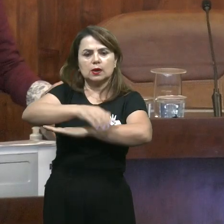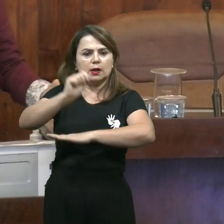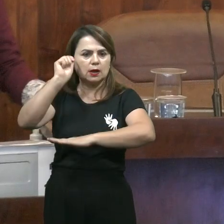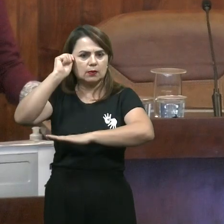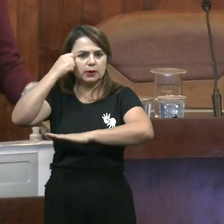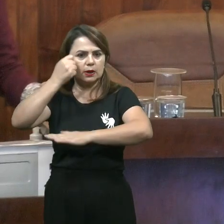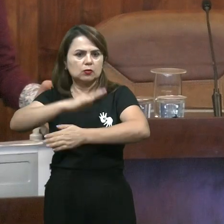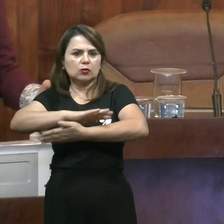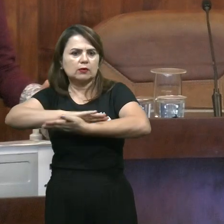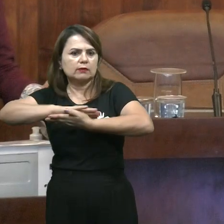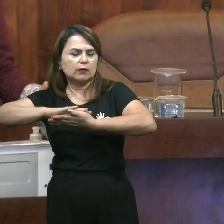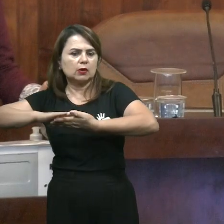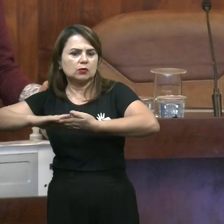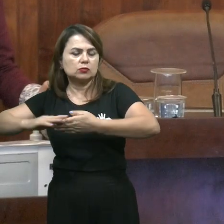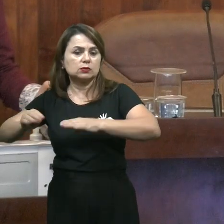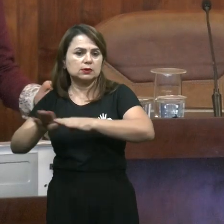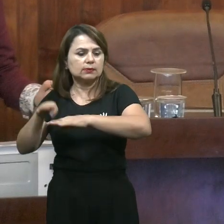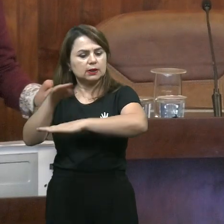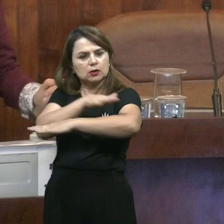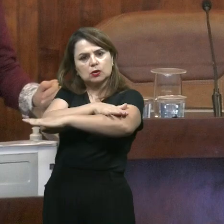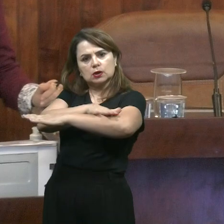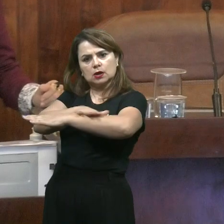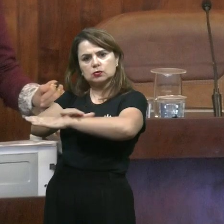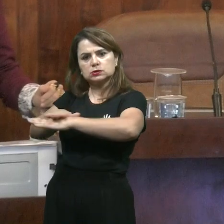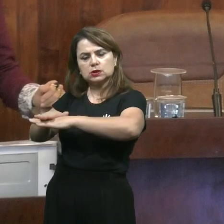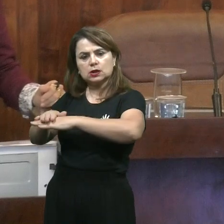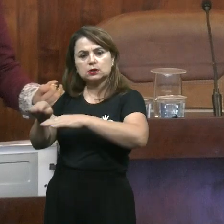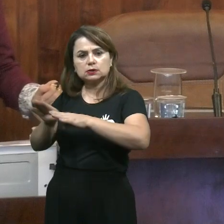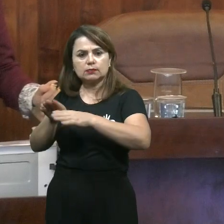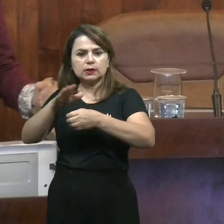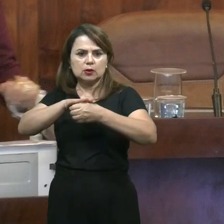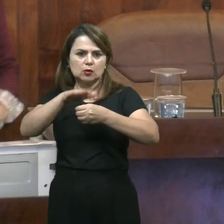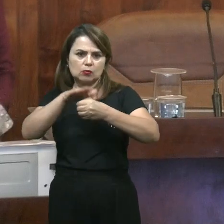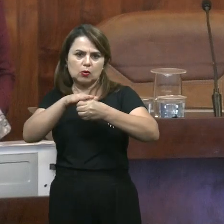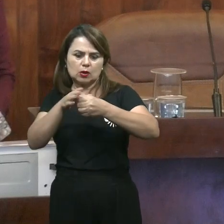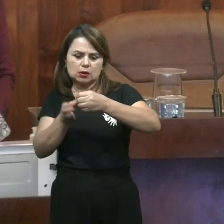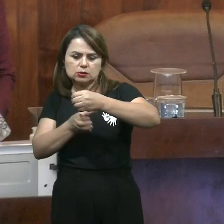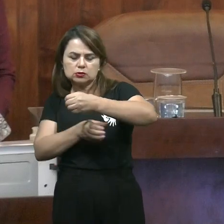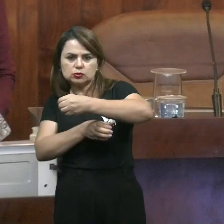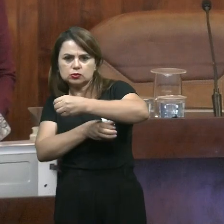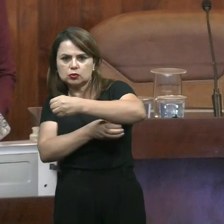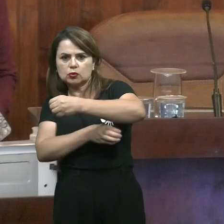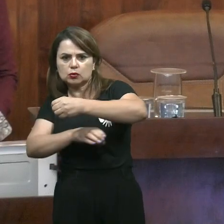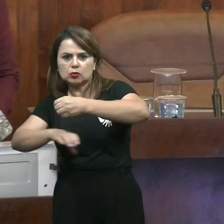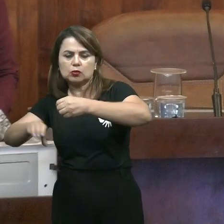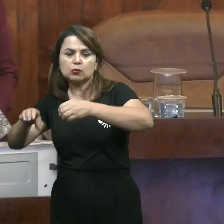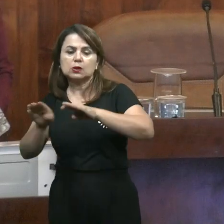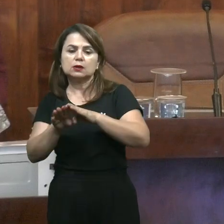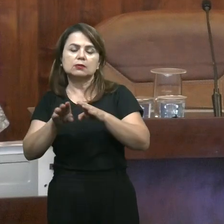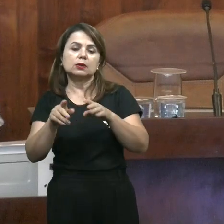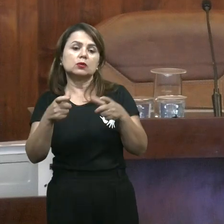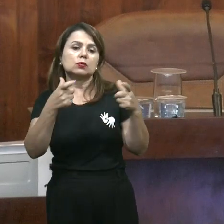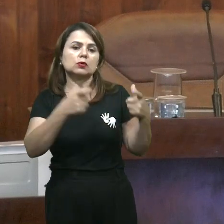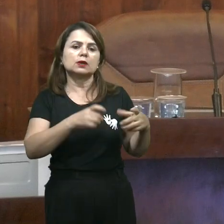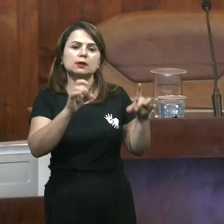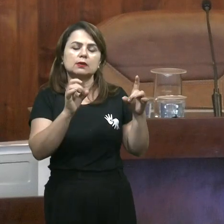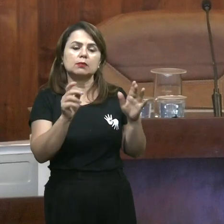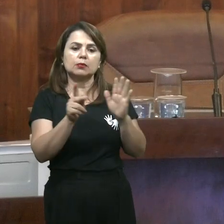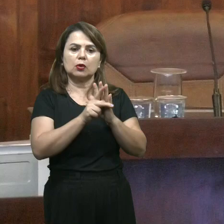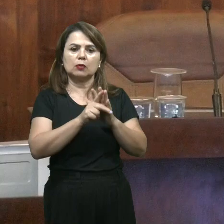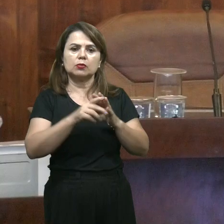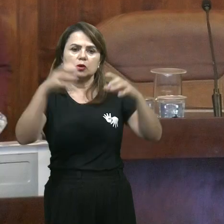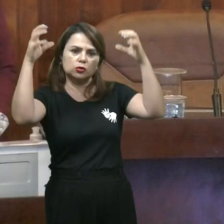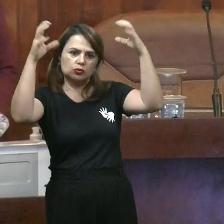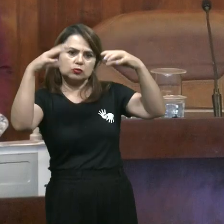implementação de guias, sargentas, calçados, bocas de lobo, galerias para captação de águas pluviais em toda a extensão da Rua